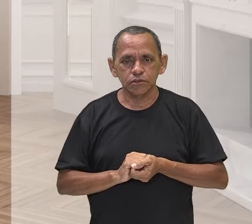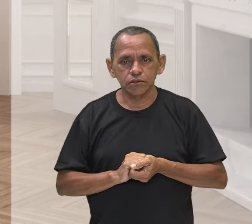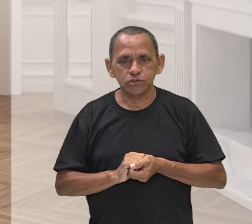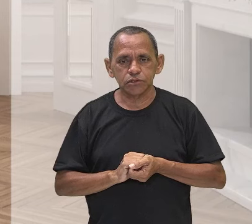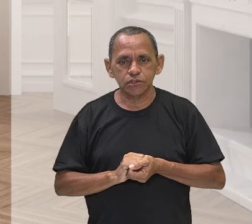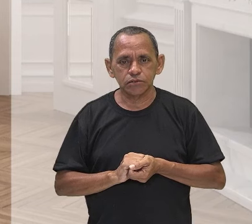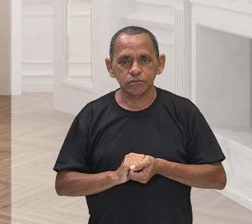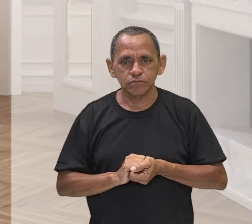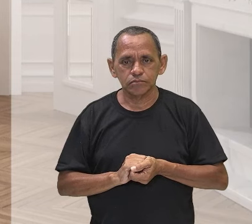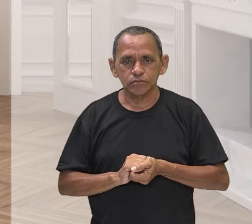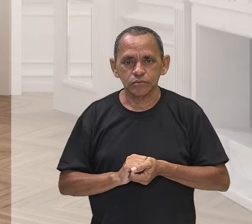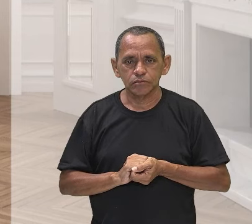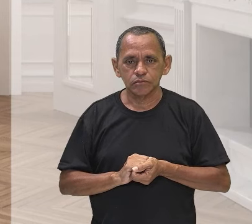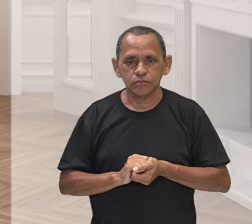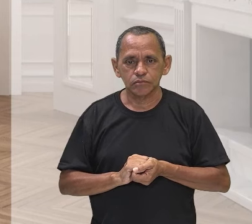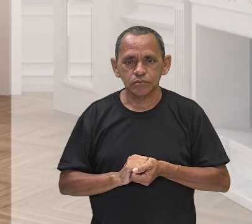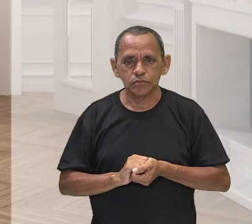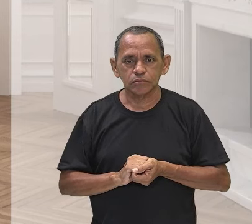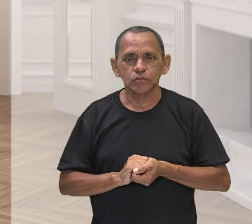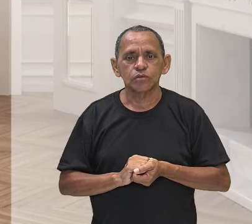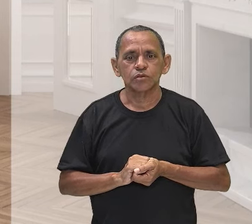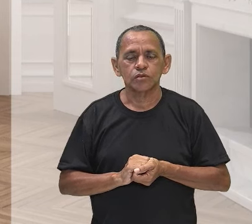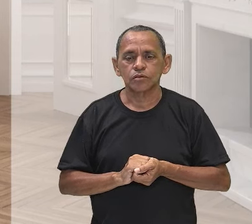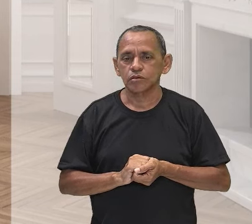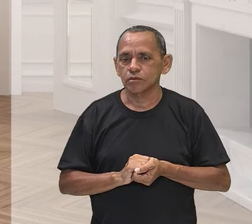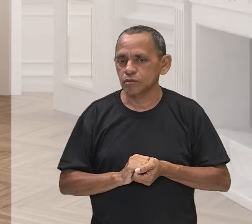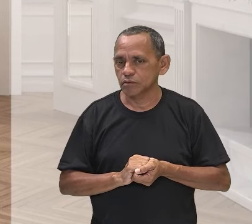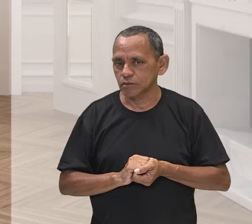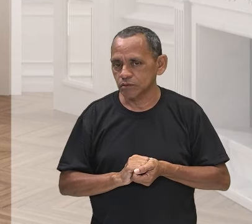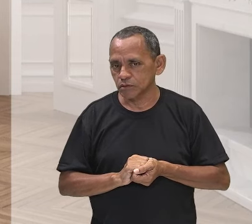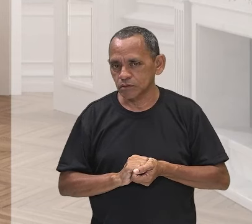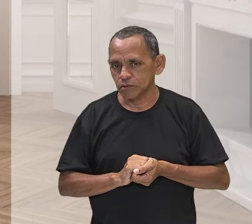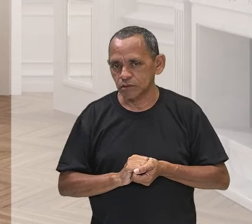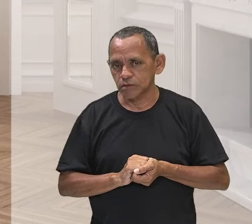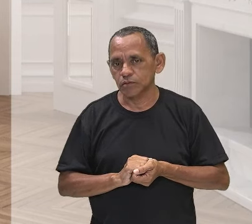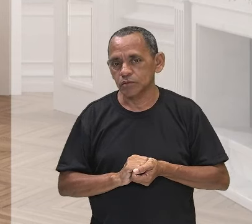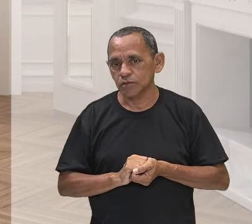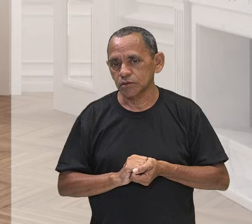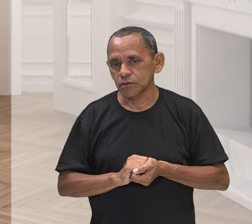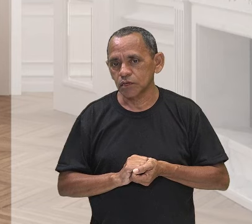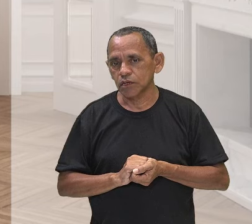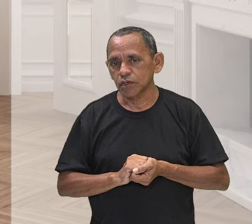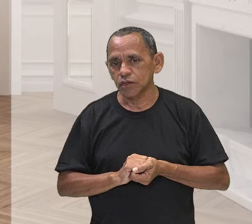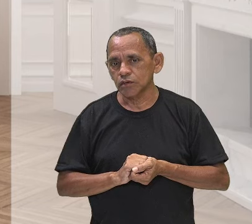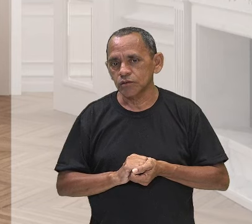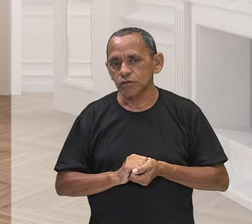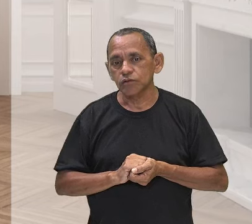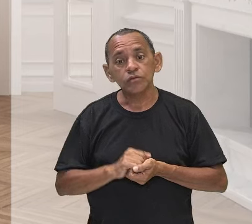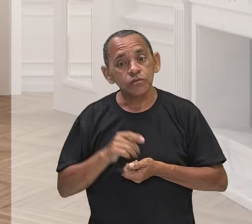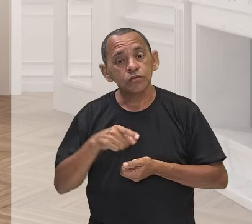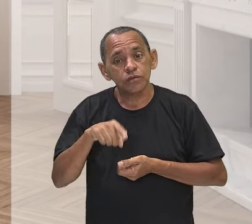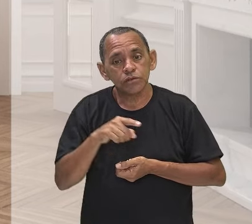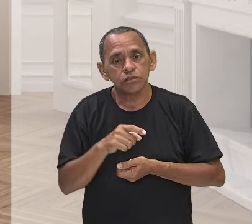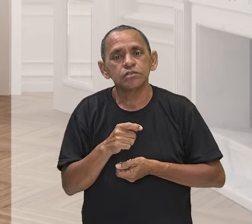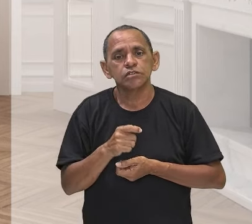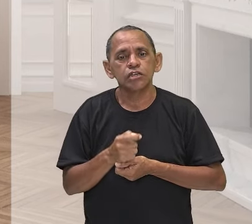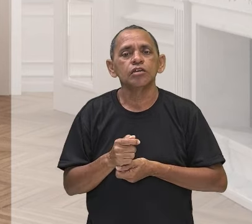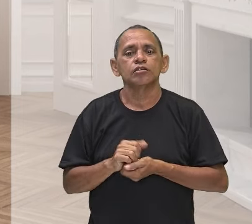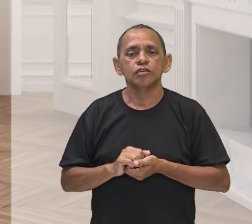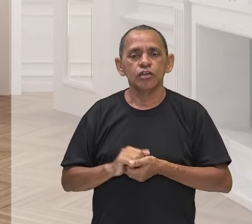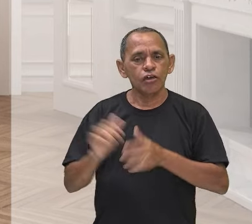anos que vão passando vão nos matando sem dó. Só tu consegues, falando, dar-me alegria, tu